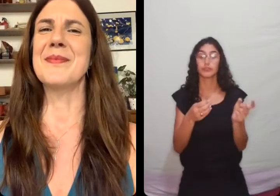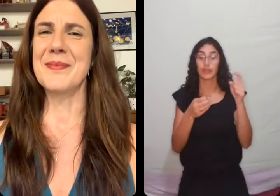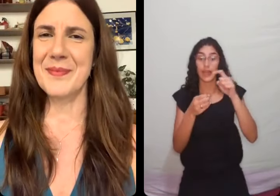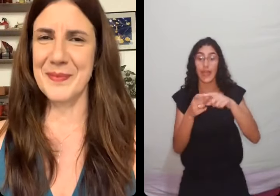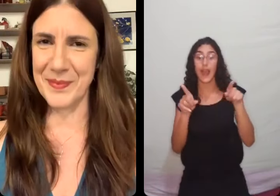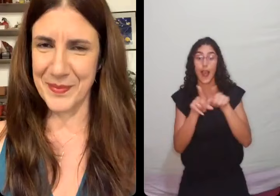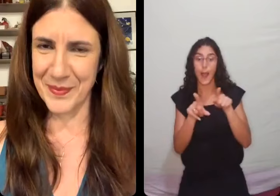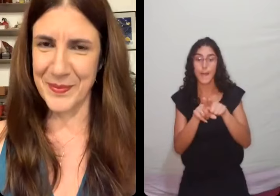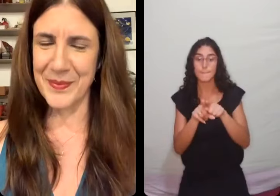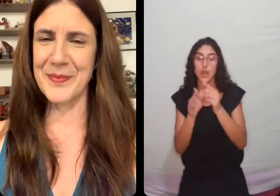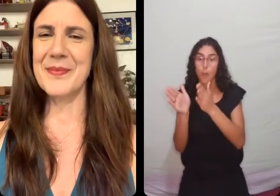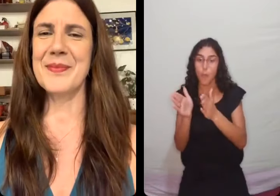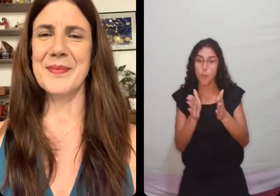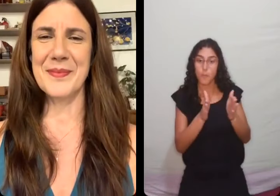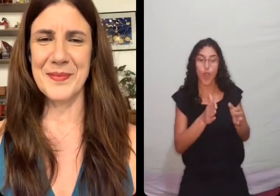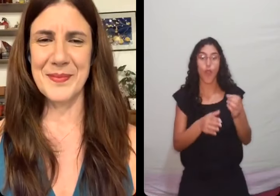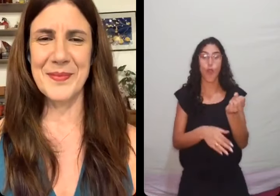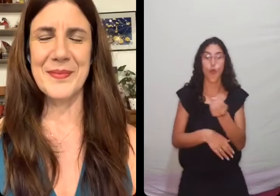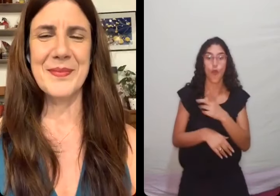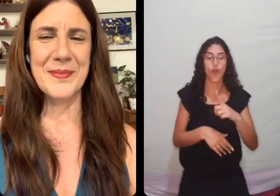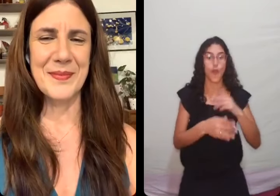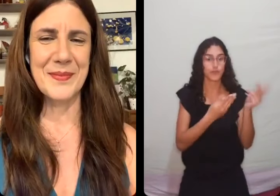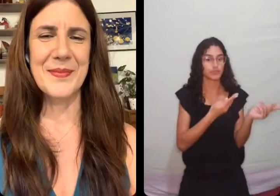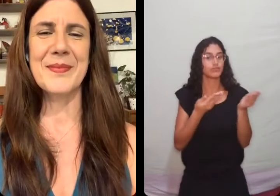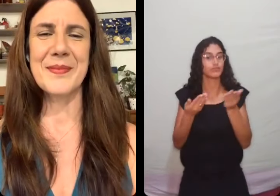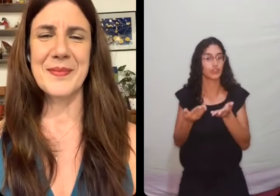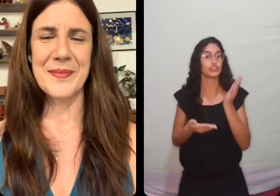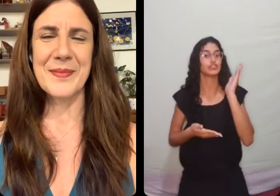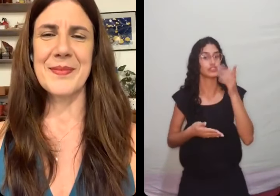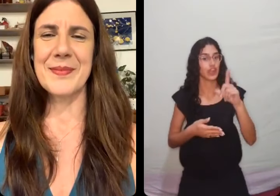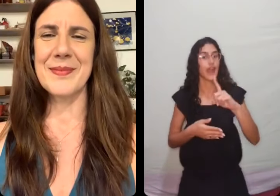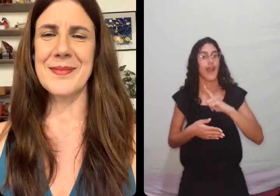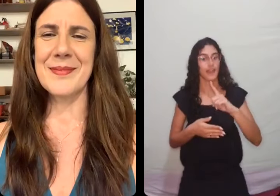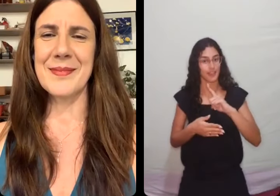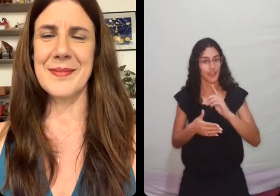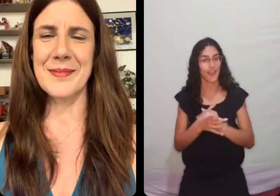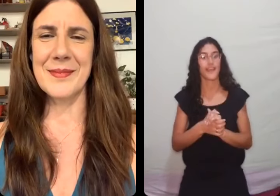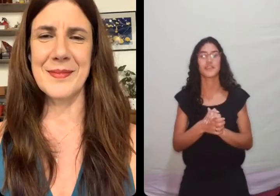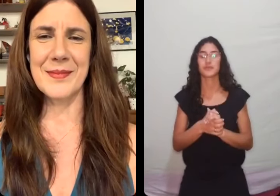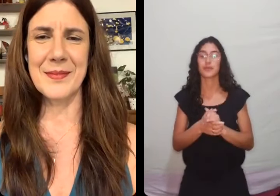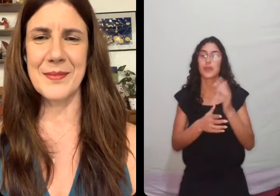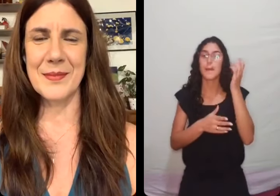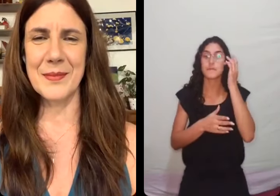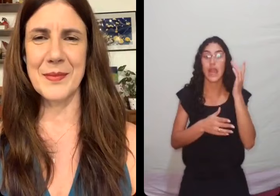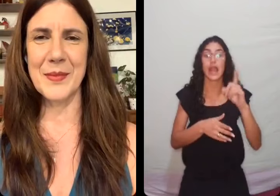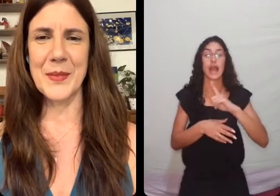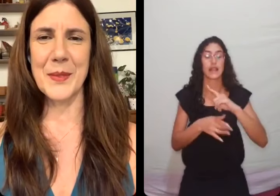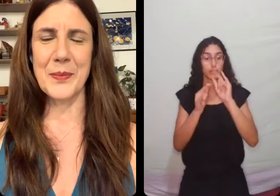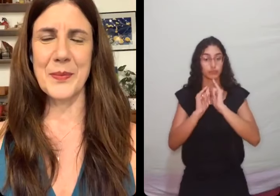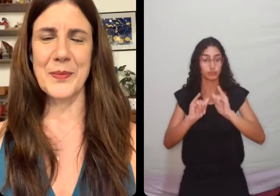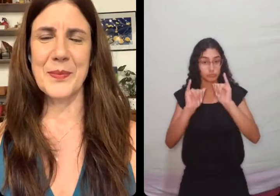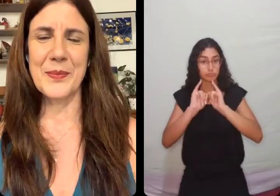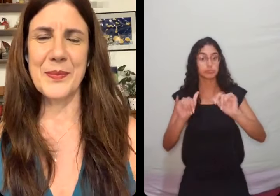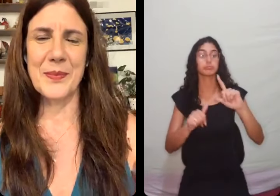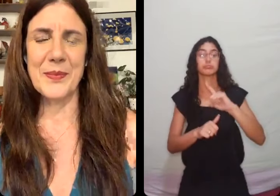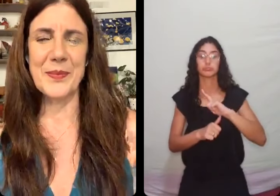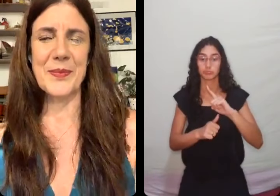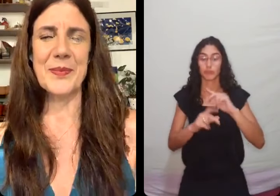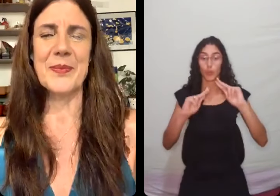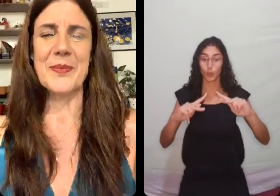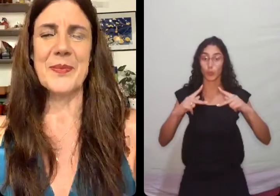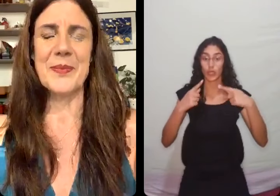portal. Fazer esse convite já de antemão, pessoal. Amanhã sai a divulgação, o link. Então, fiquem